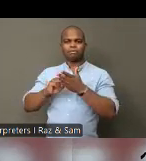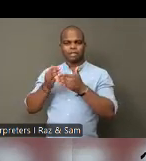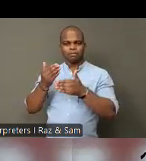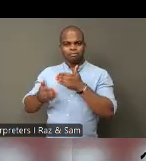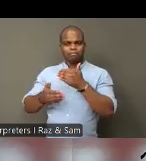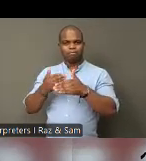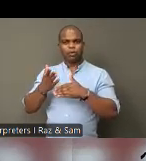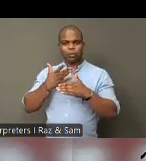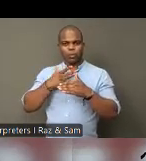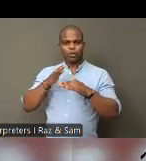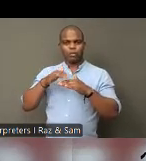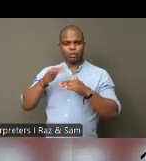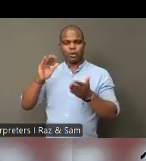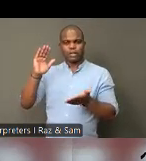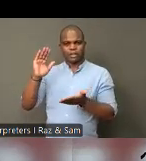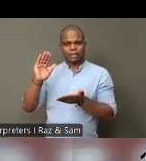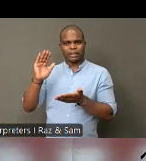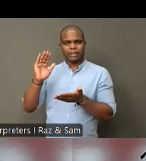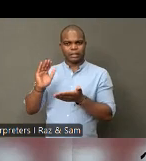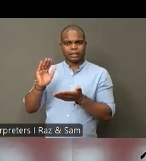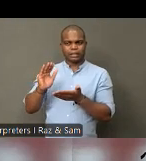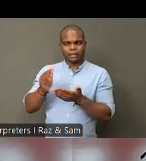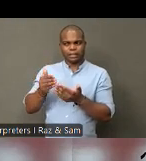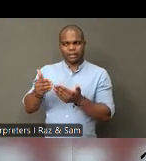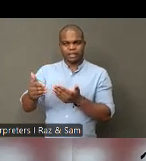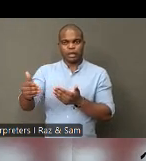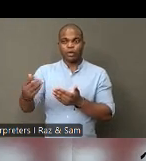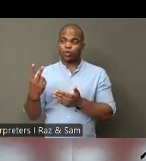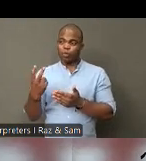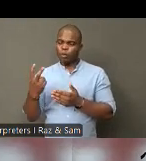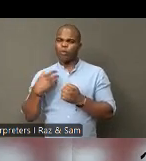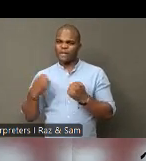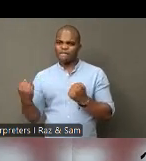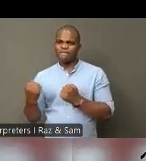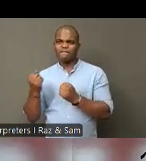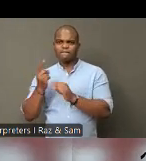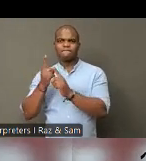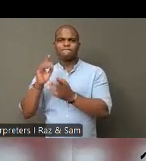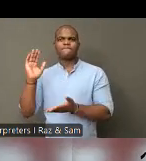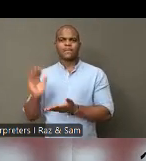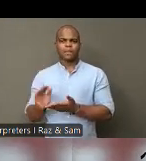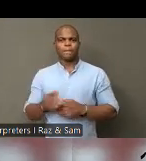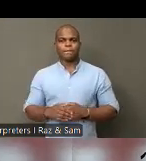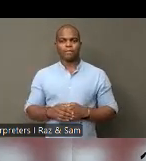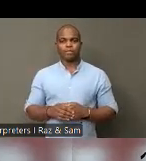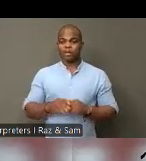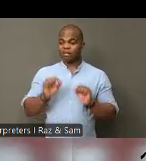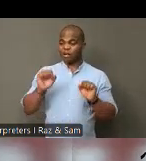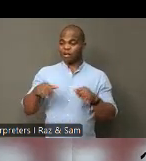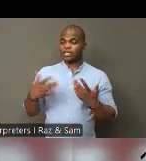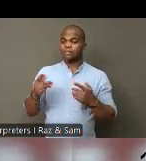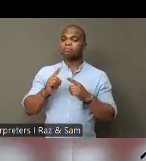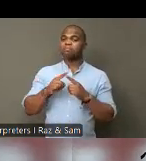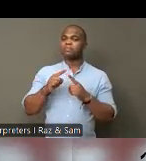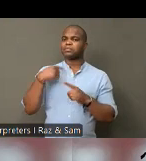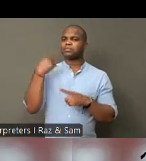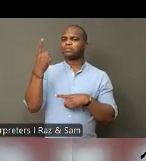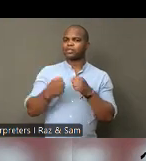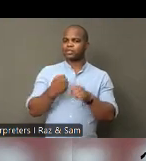conseguir fazer isso durante o próximo ano. Só no último mês, nós